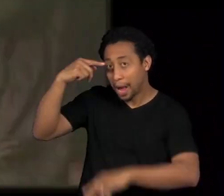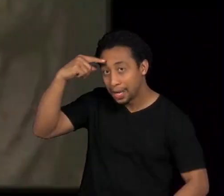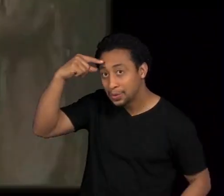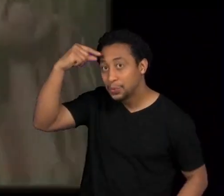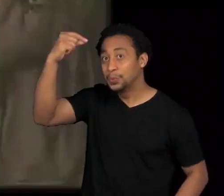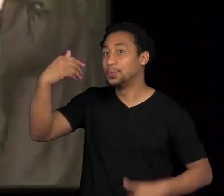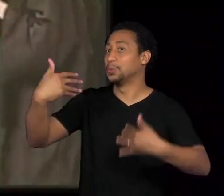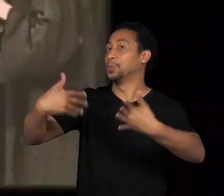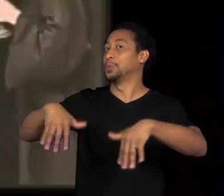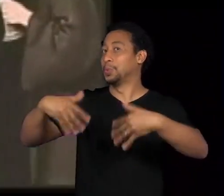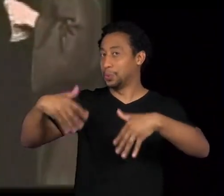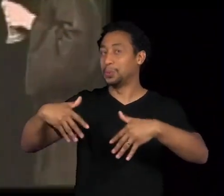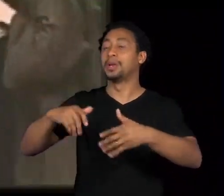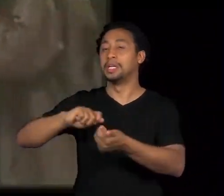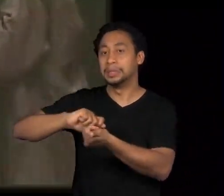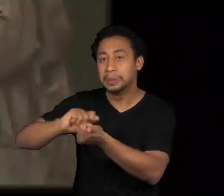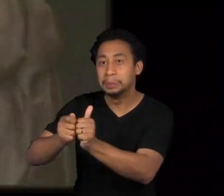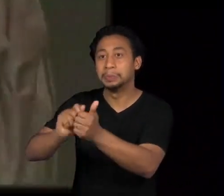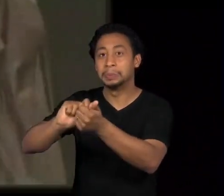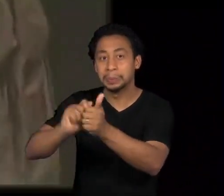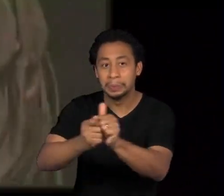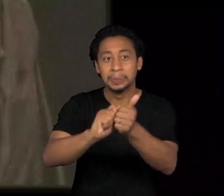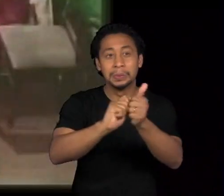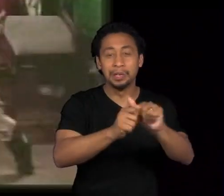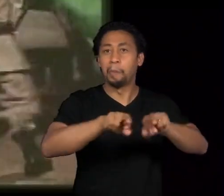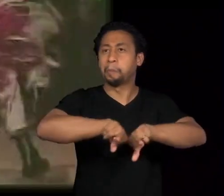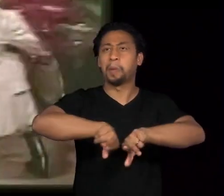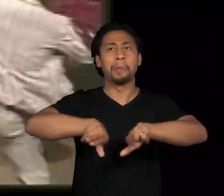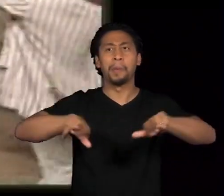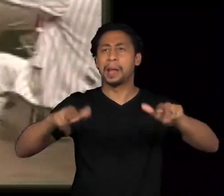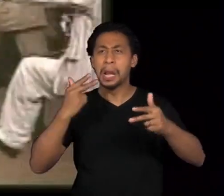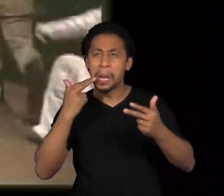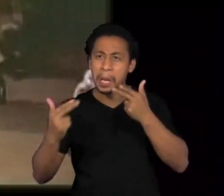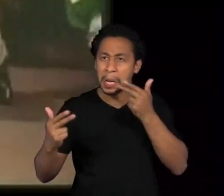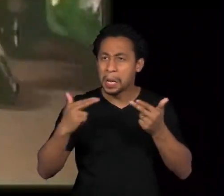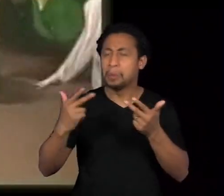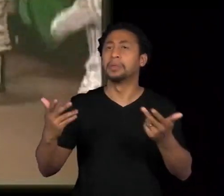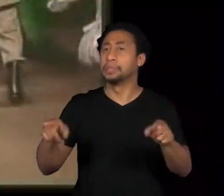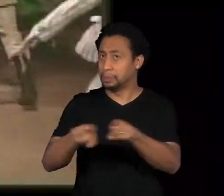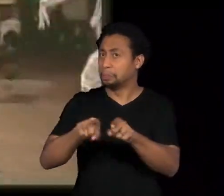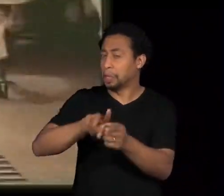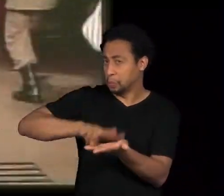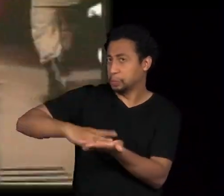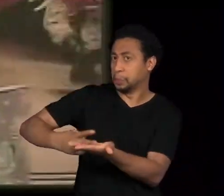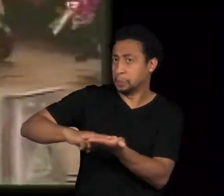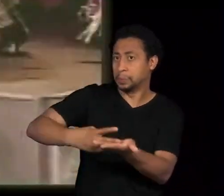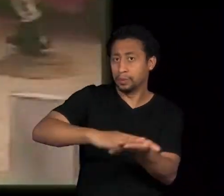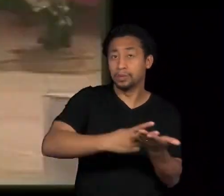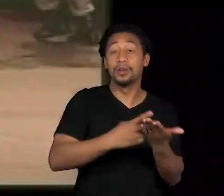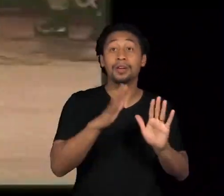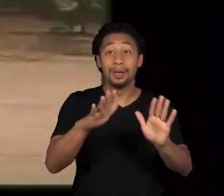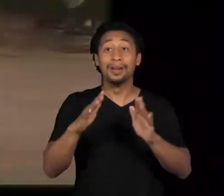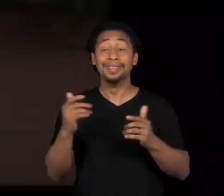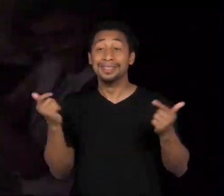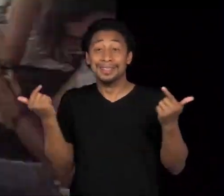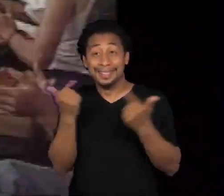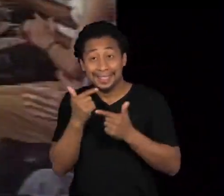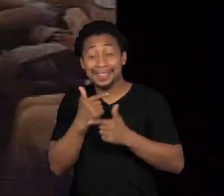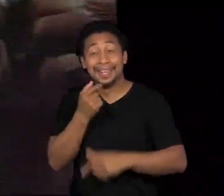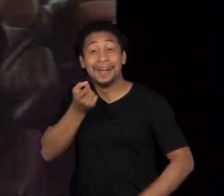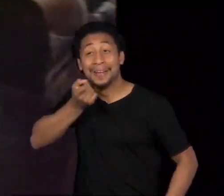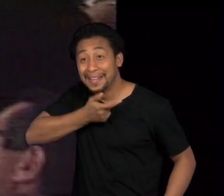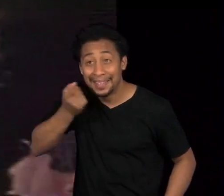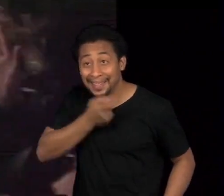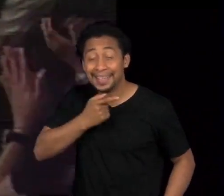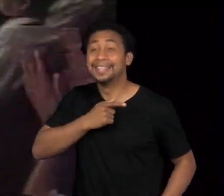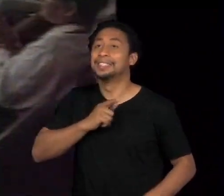traduzidas para uma dezena de idiomas o humor e a crítica social são a base da sua arte e lhe renderam